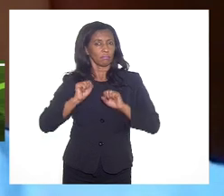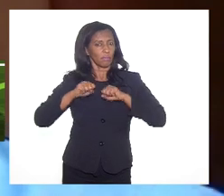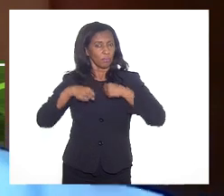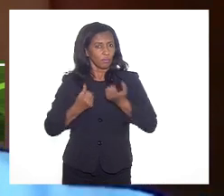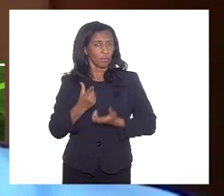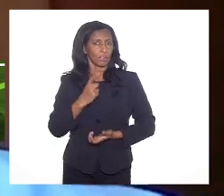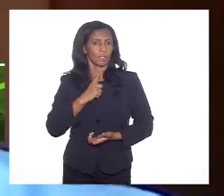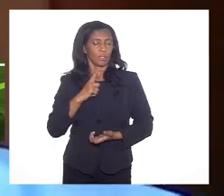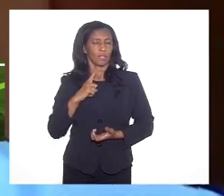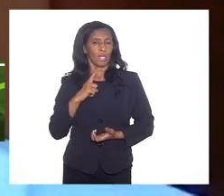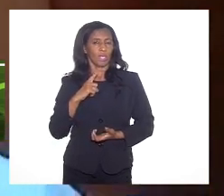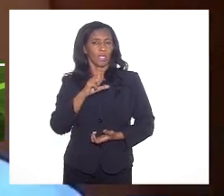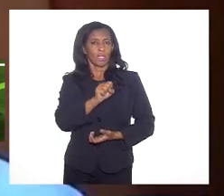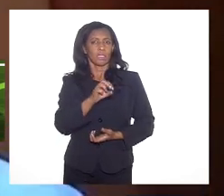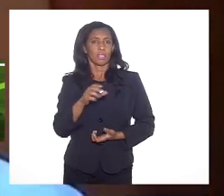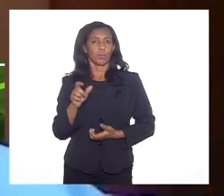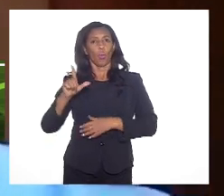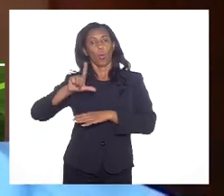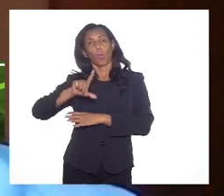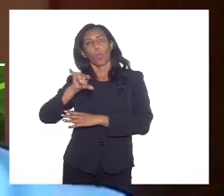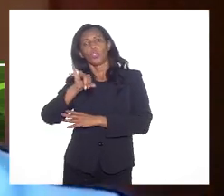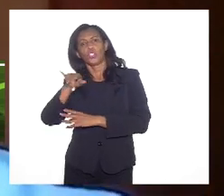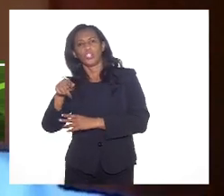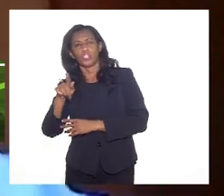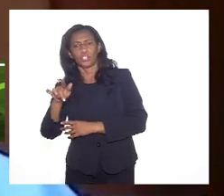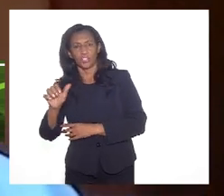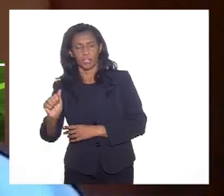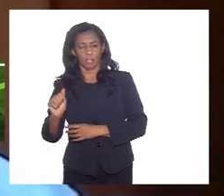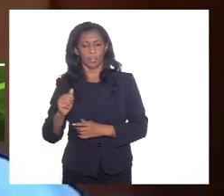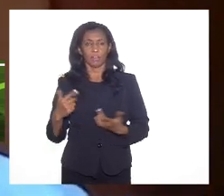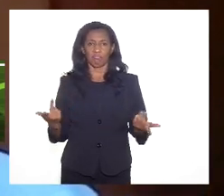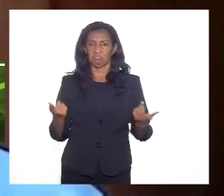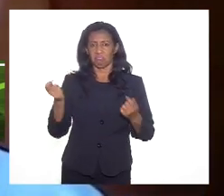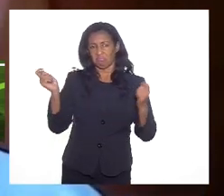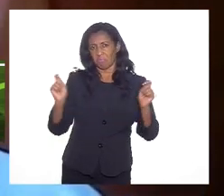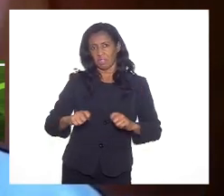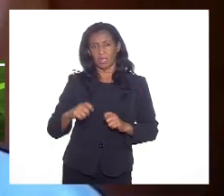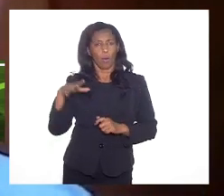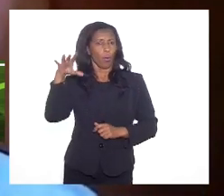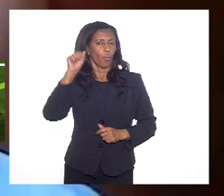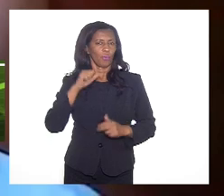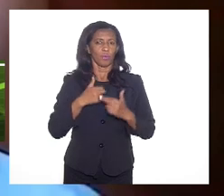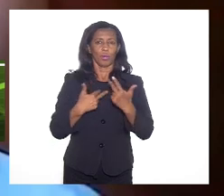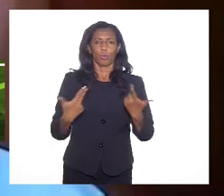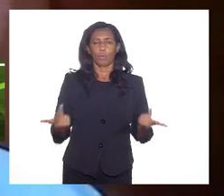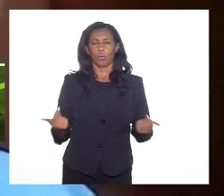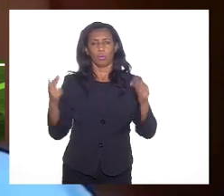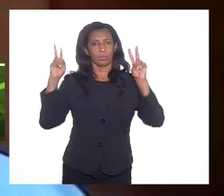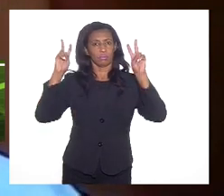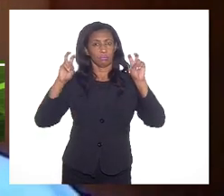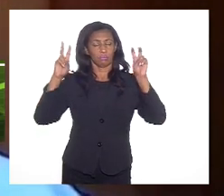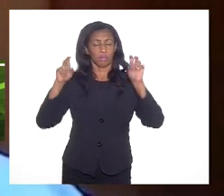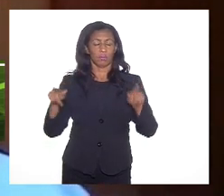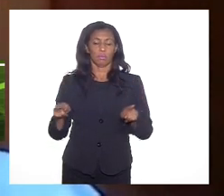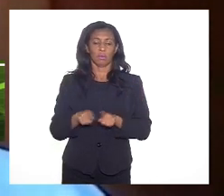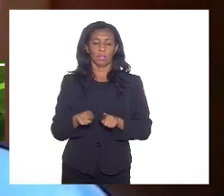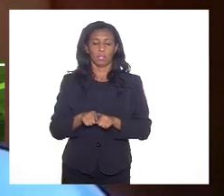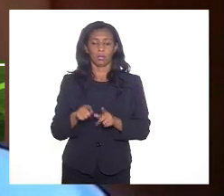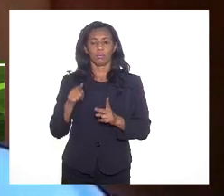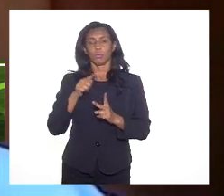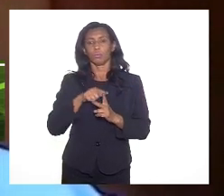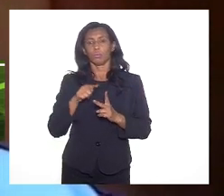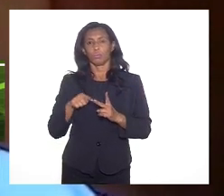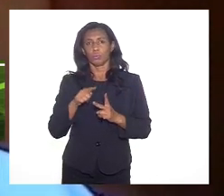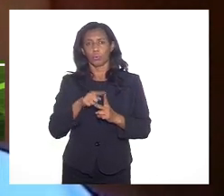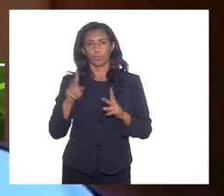tem, por exemplo, o setor de logística. Então, assim, se seria possível ouvir alguma coisa a respeito. E também sobre dois